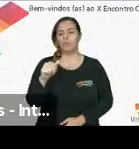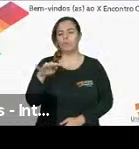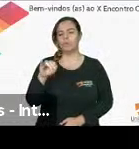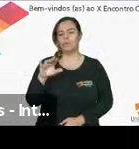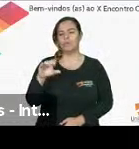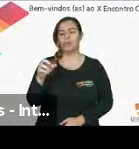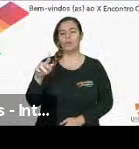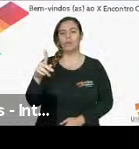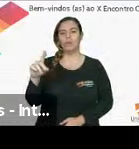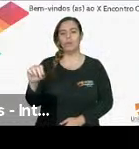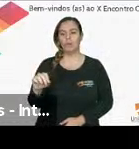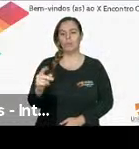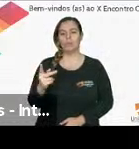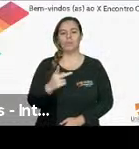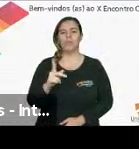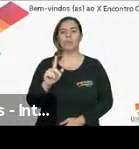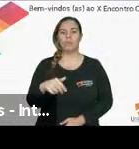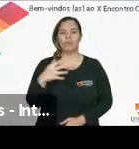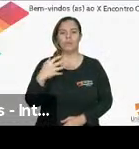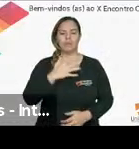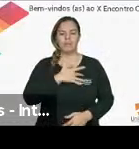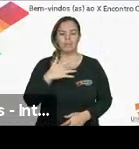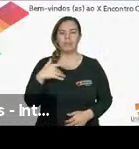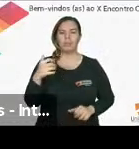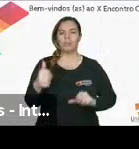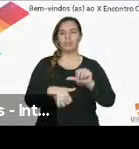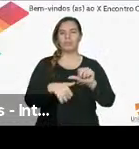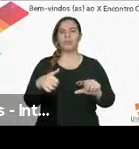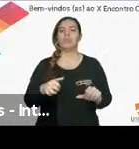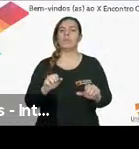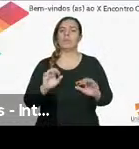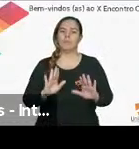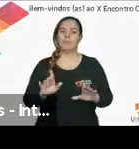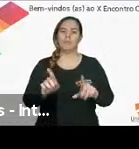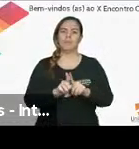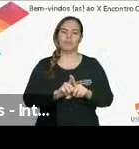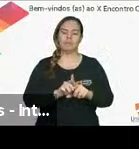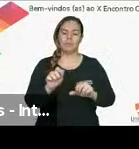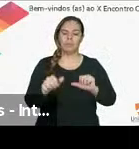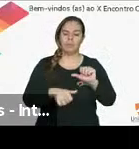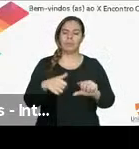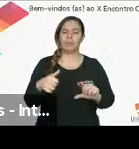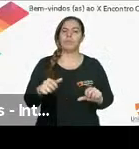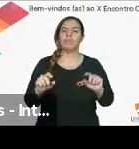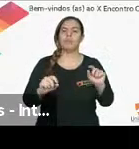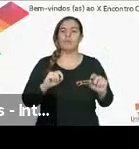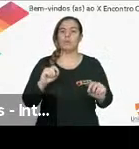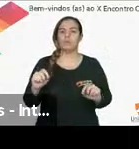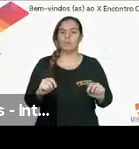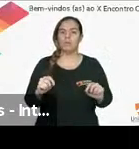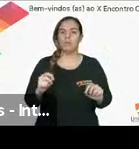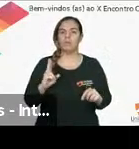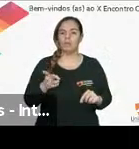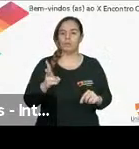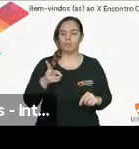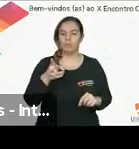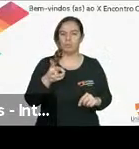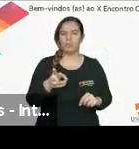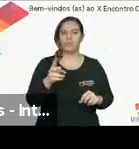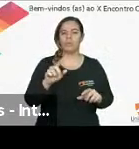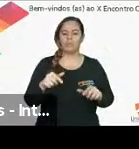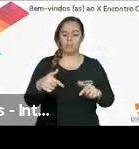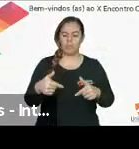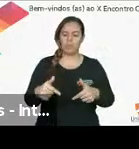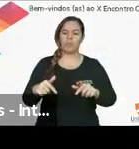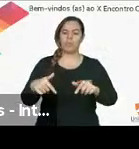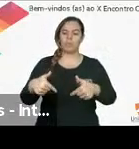à recuperação da saúde, mas sim a recuperação da contínua realização